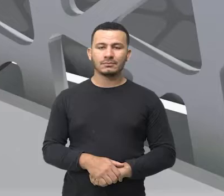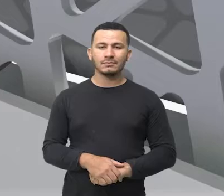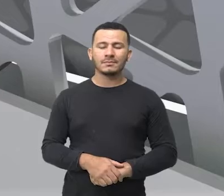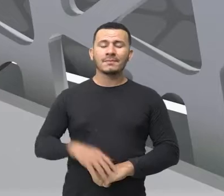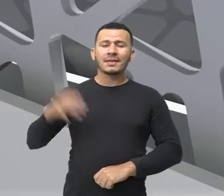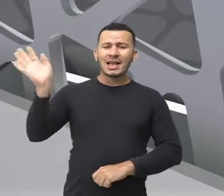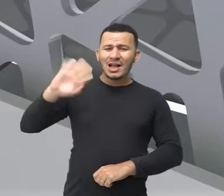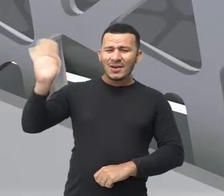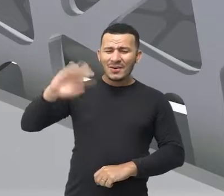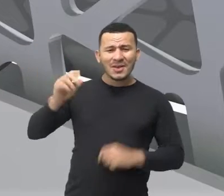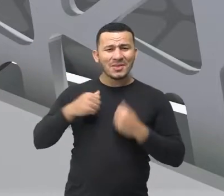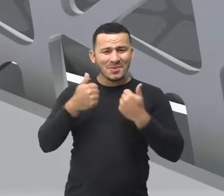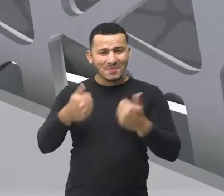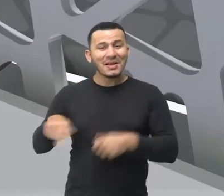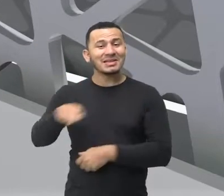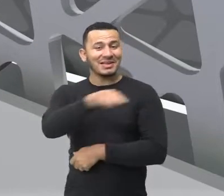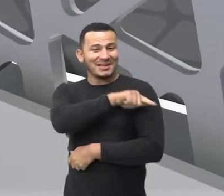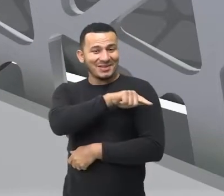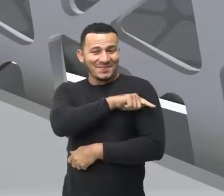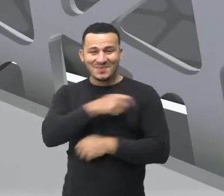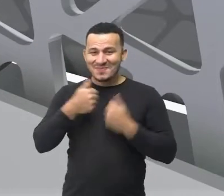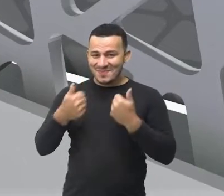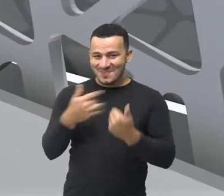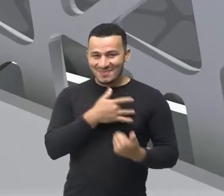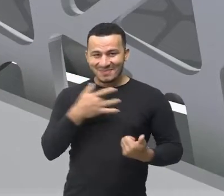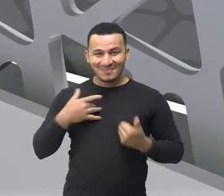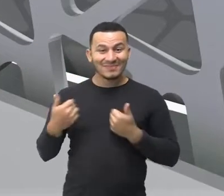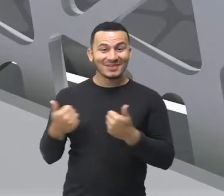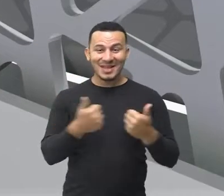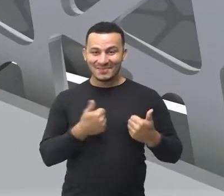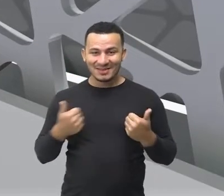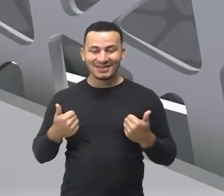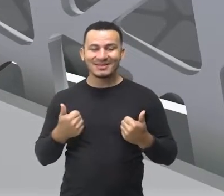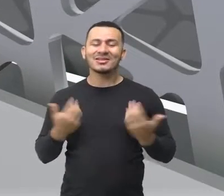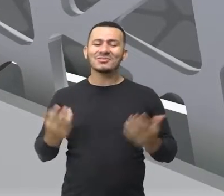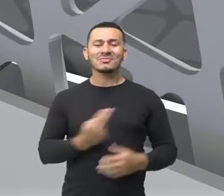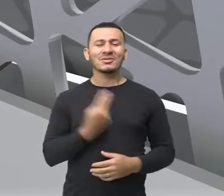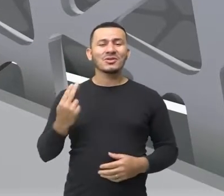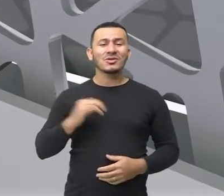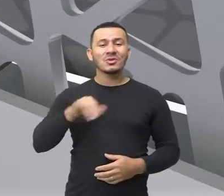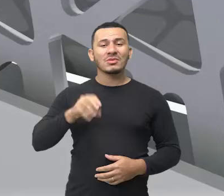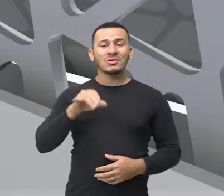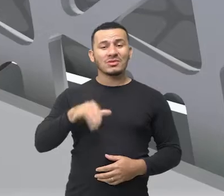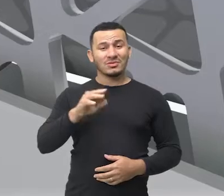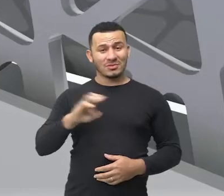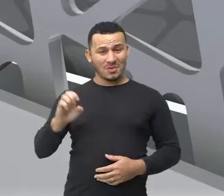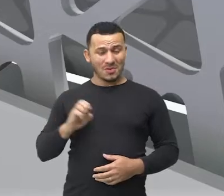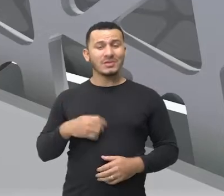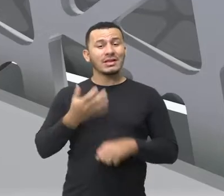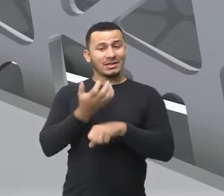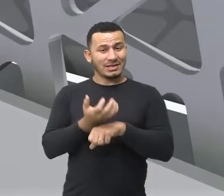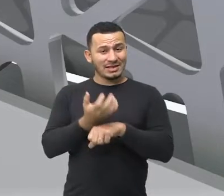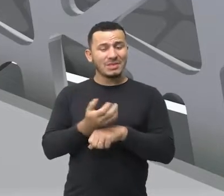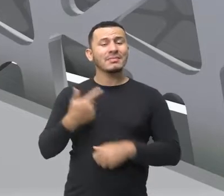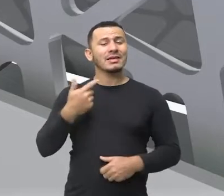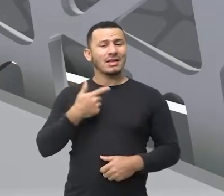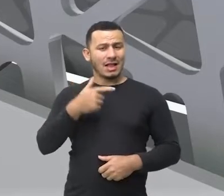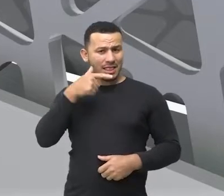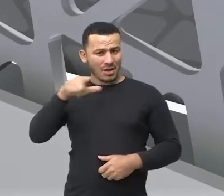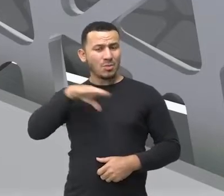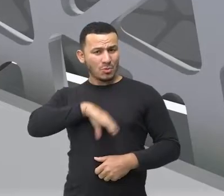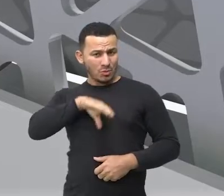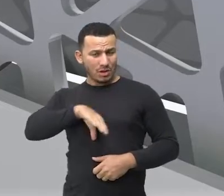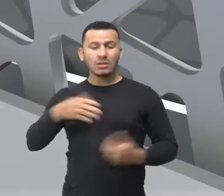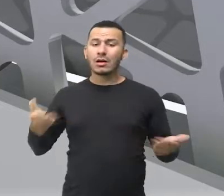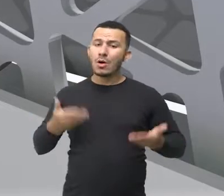professora Joyce Martins, de Língua Portuguesa, e nós iremos, então, iniciar mais uma aula, nossa aula de número